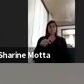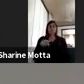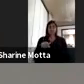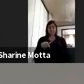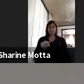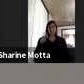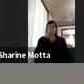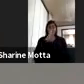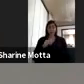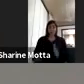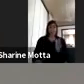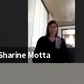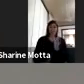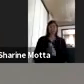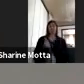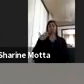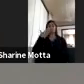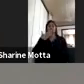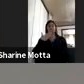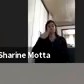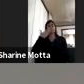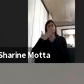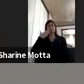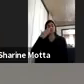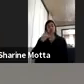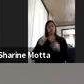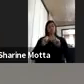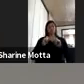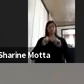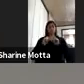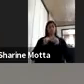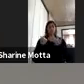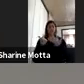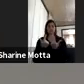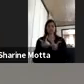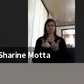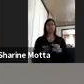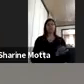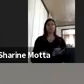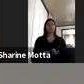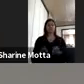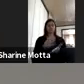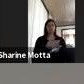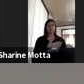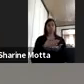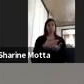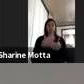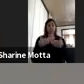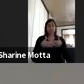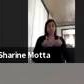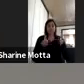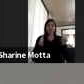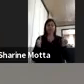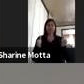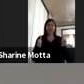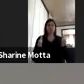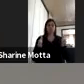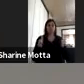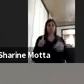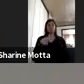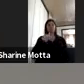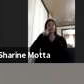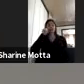primeiro orador da reunião que abre a sessão da ONU. E o nosso presidente